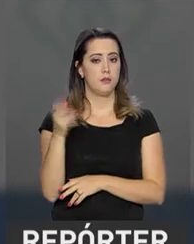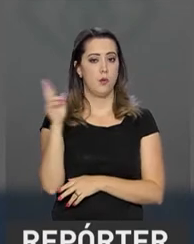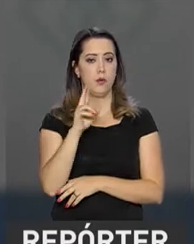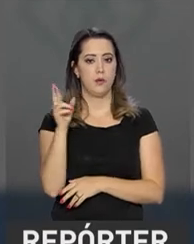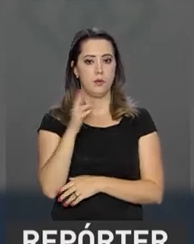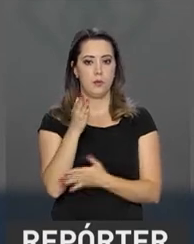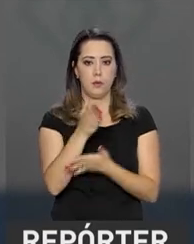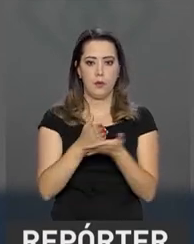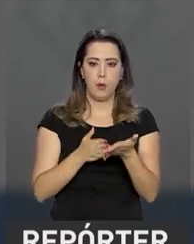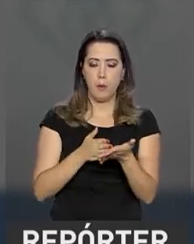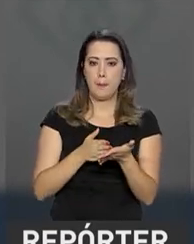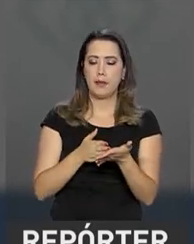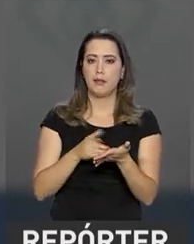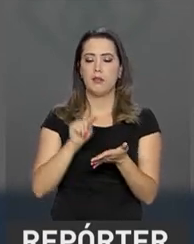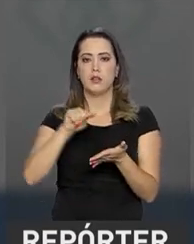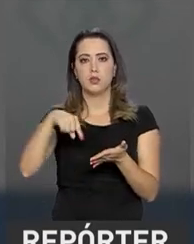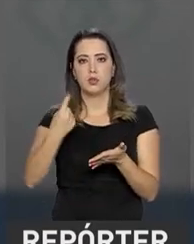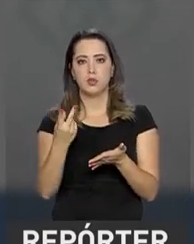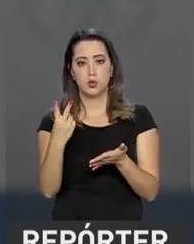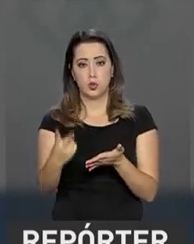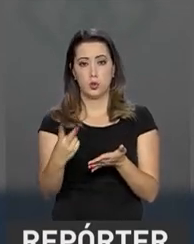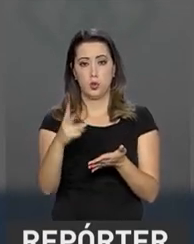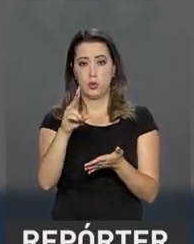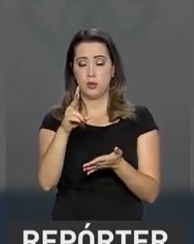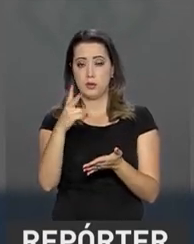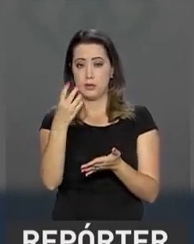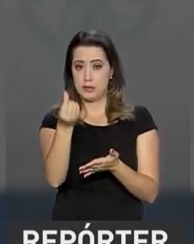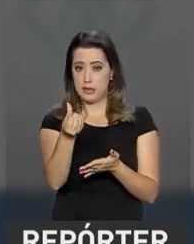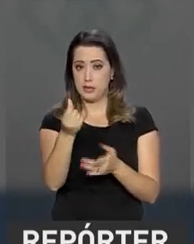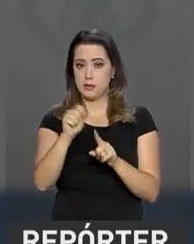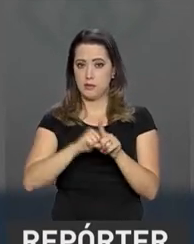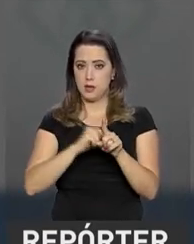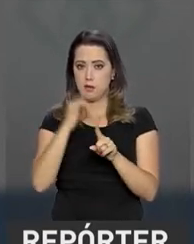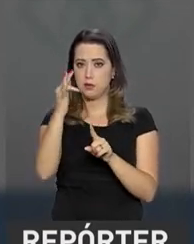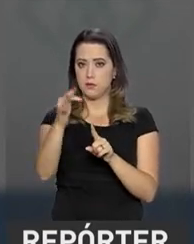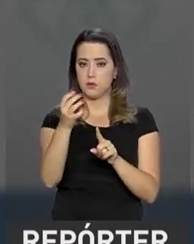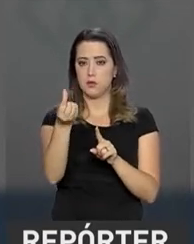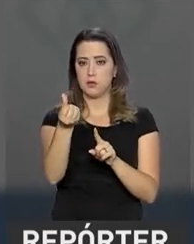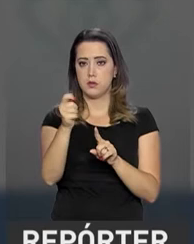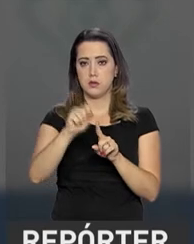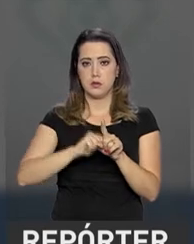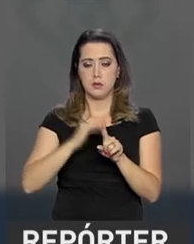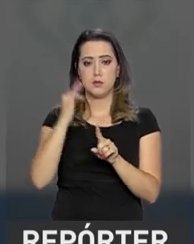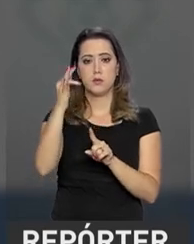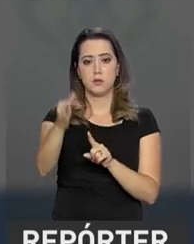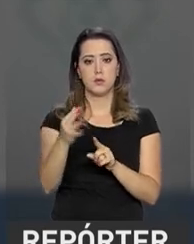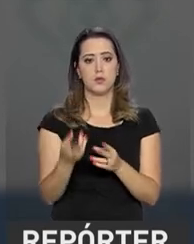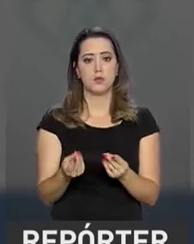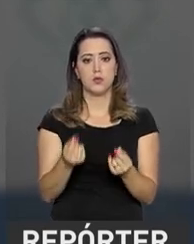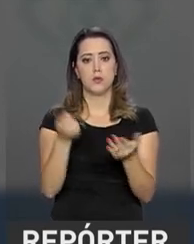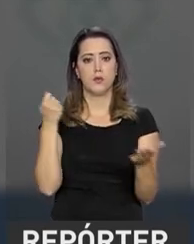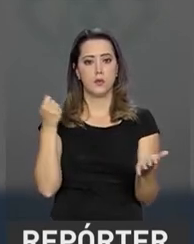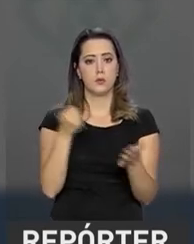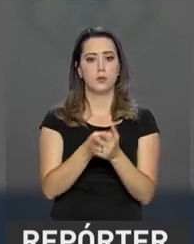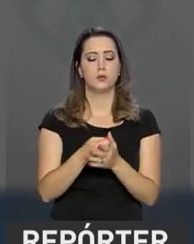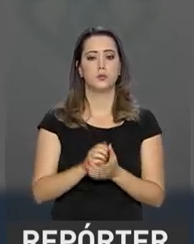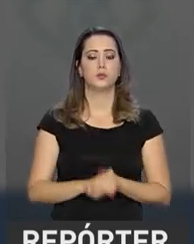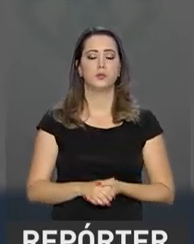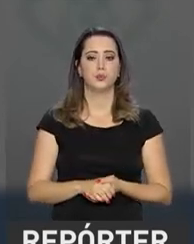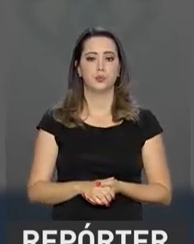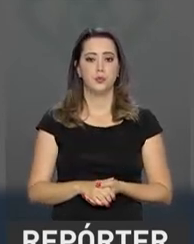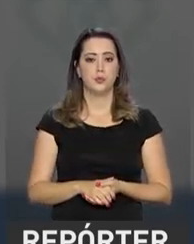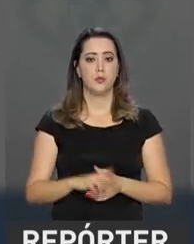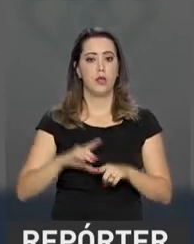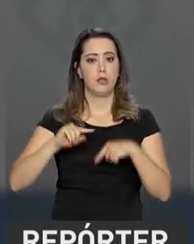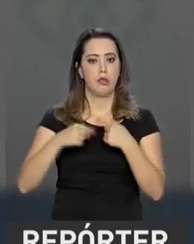receber uma parcela à vista e duas semestrais com desconto de 8% no valor da indenização a partir